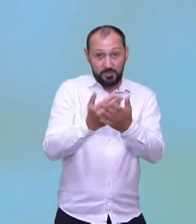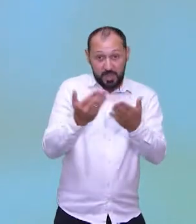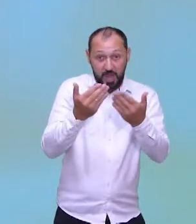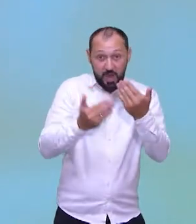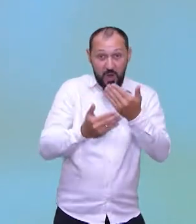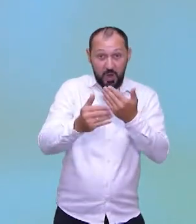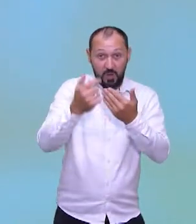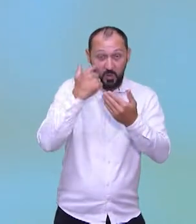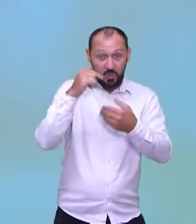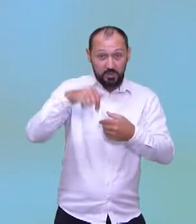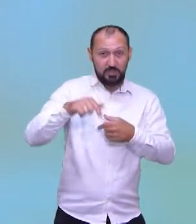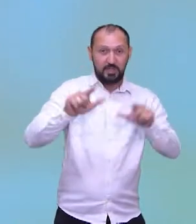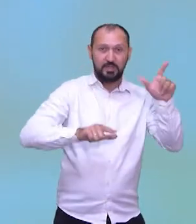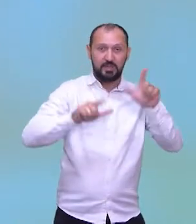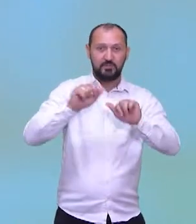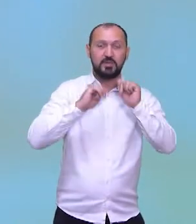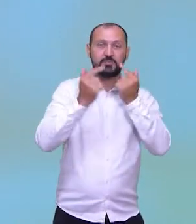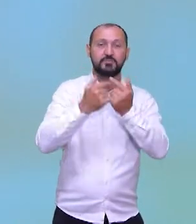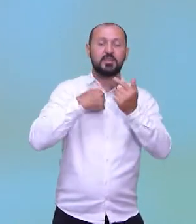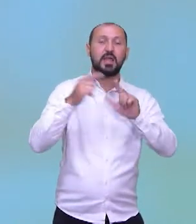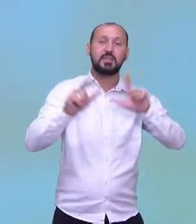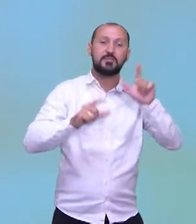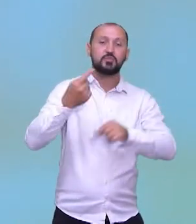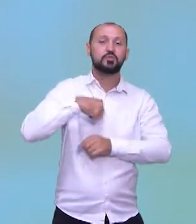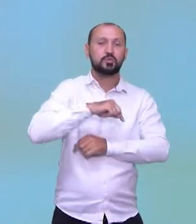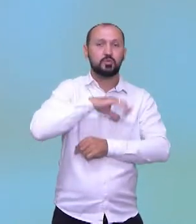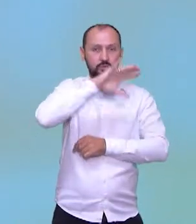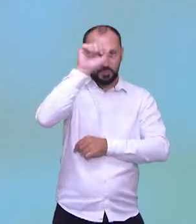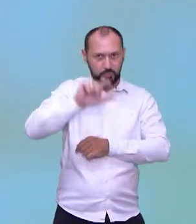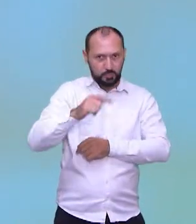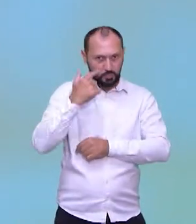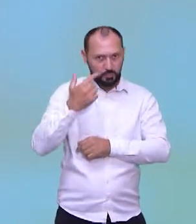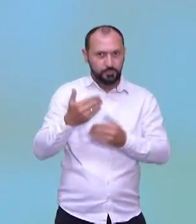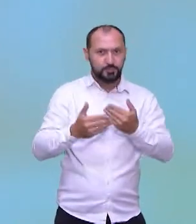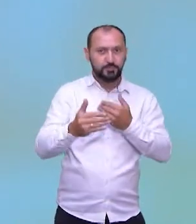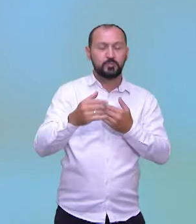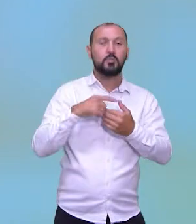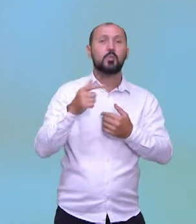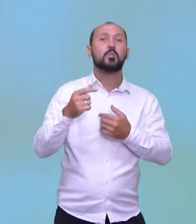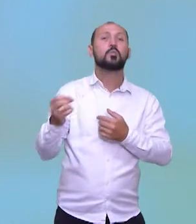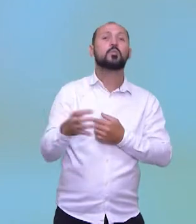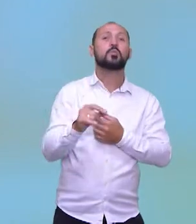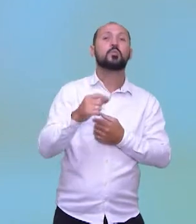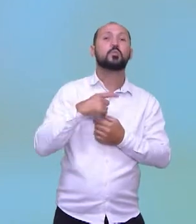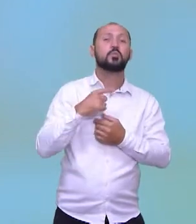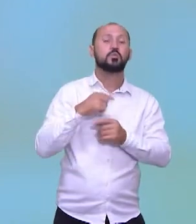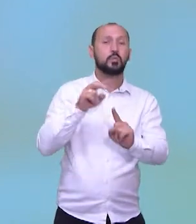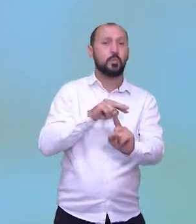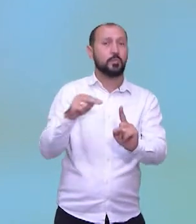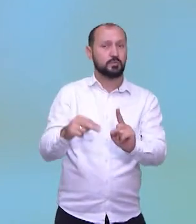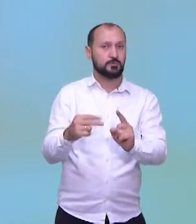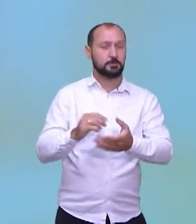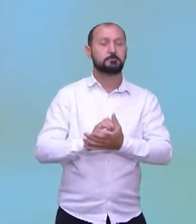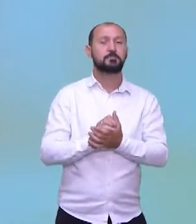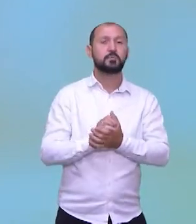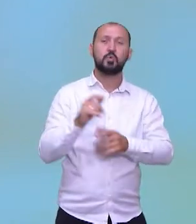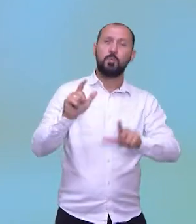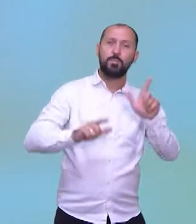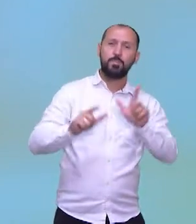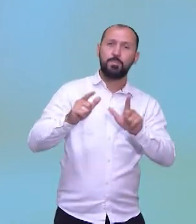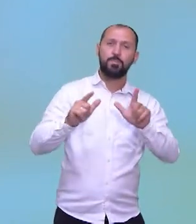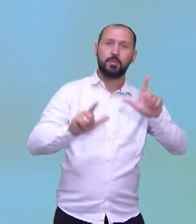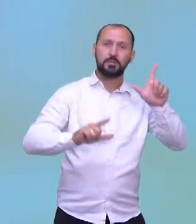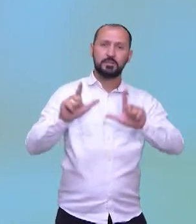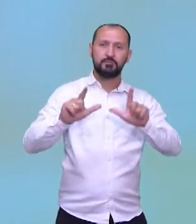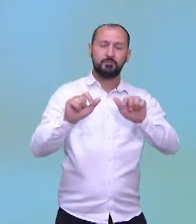Muito bem, começa a partir de agora aqui na TV Assembleia, a TV da gente de MS, mais uma edição do Ponto de Vista, o programa